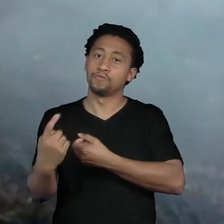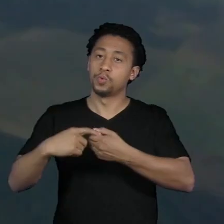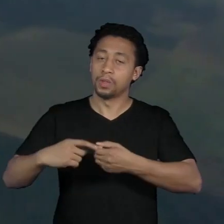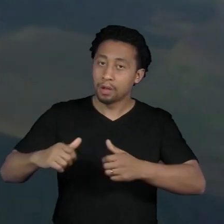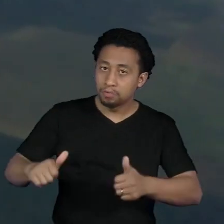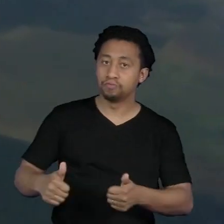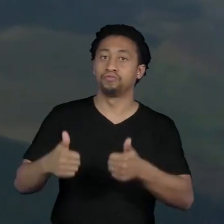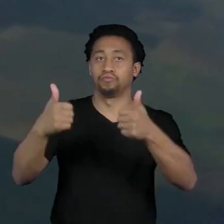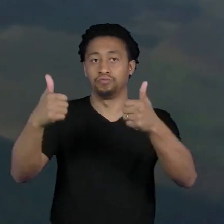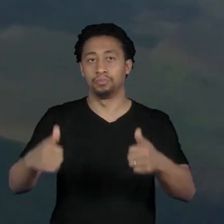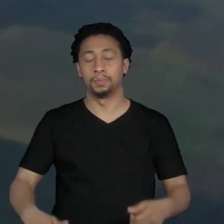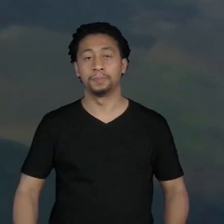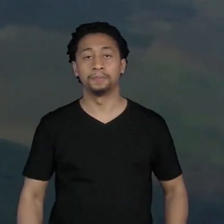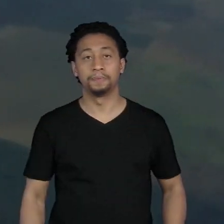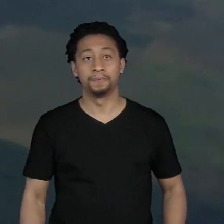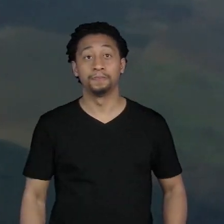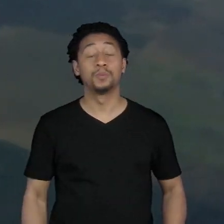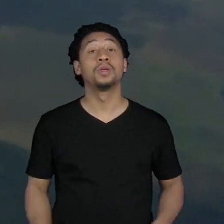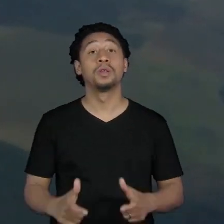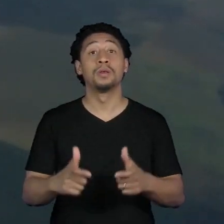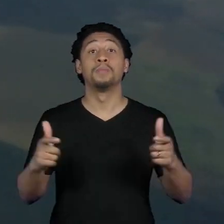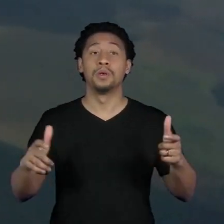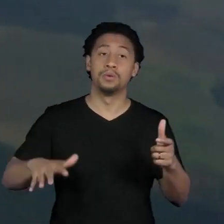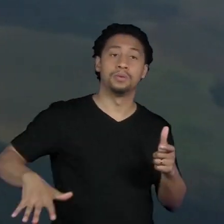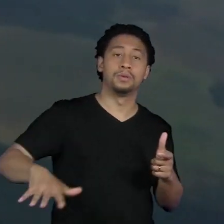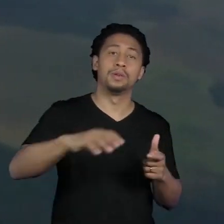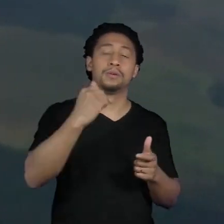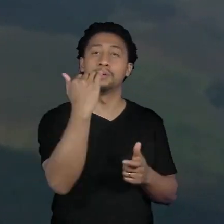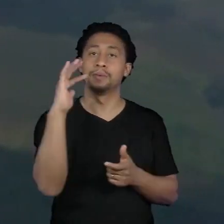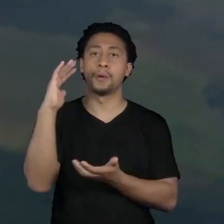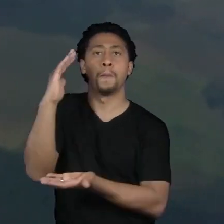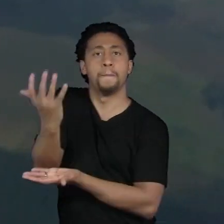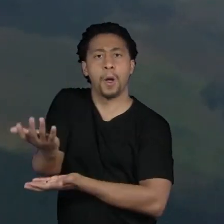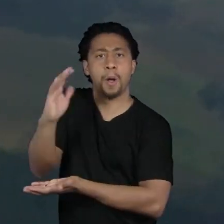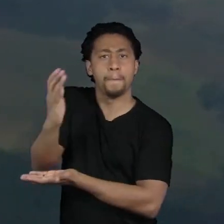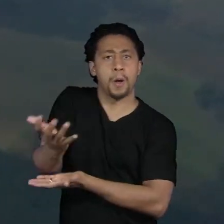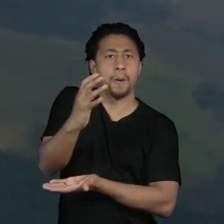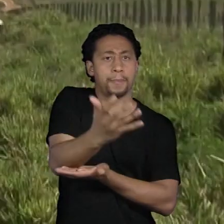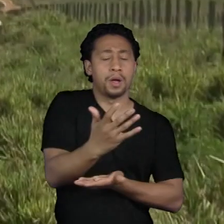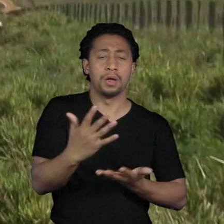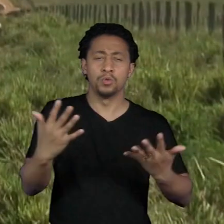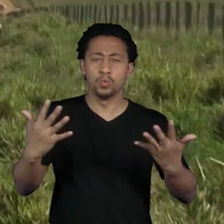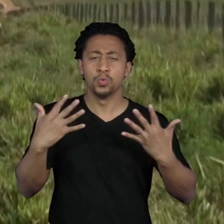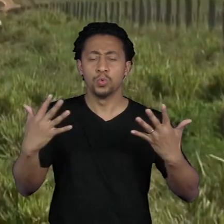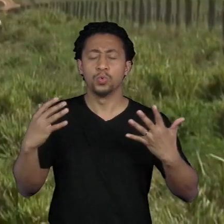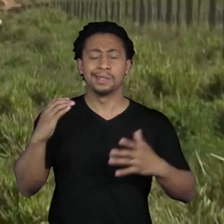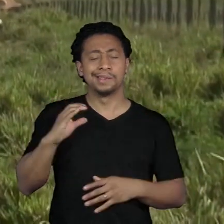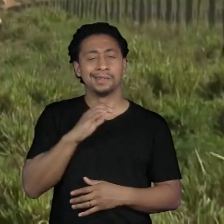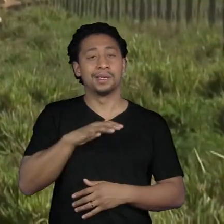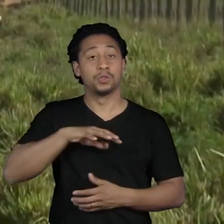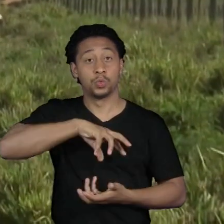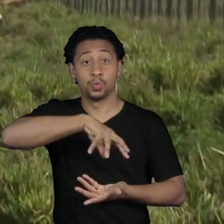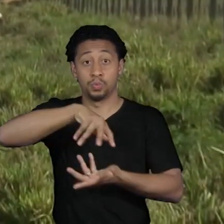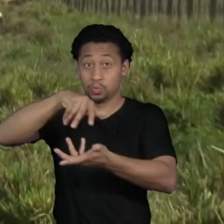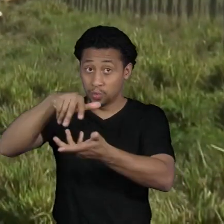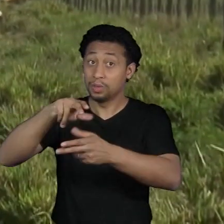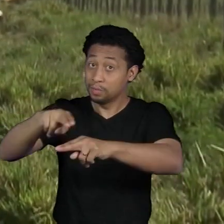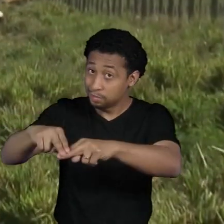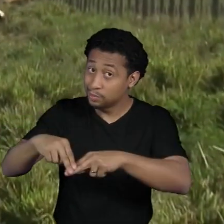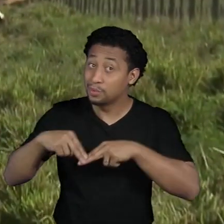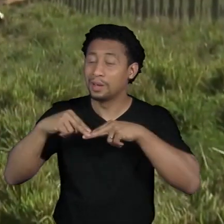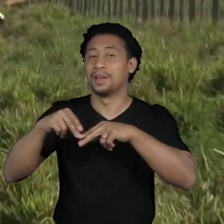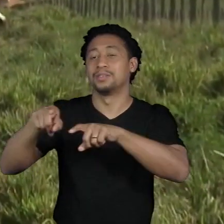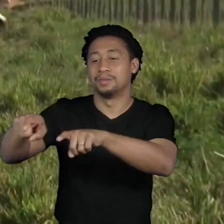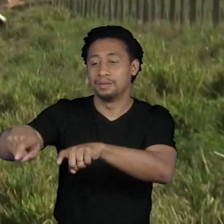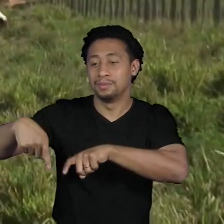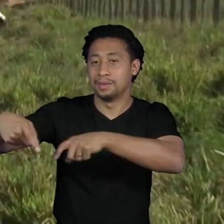a grande maioria do desmatamento em florestas tropicais no mundo está direta ou indiretamente ligada à